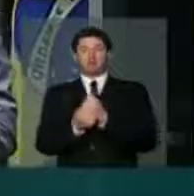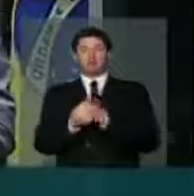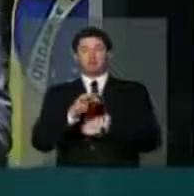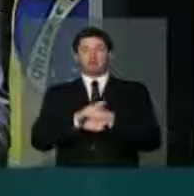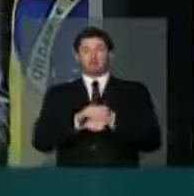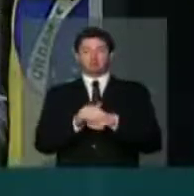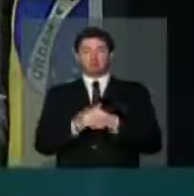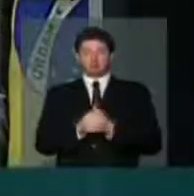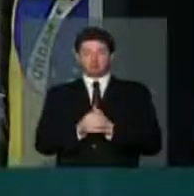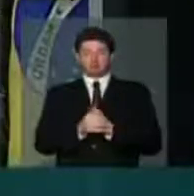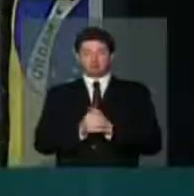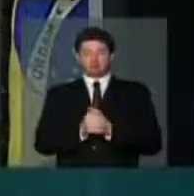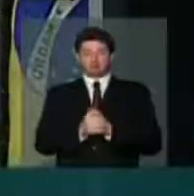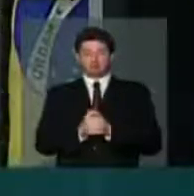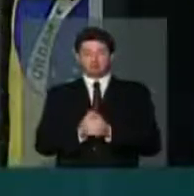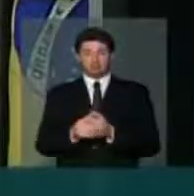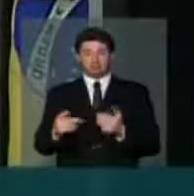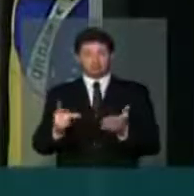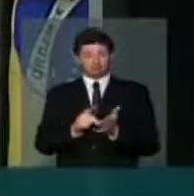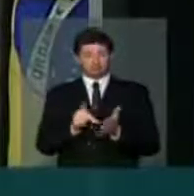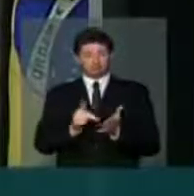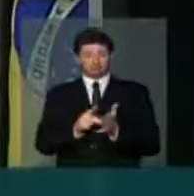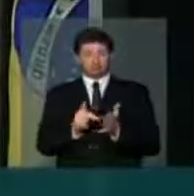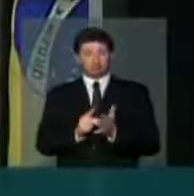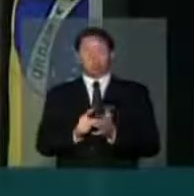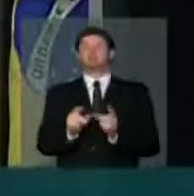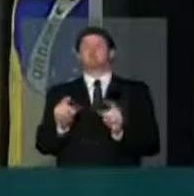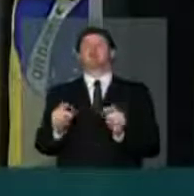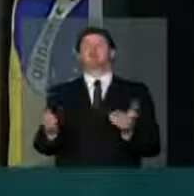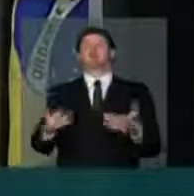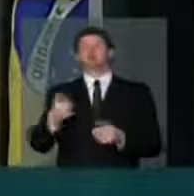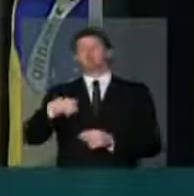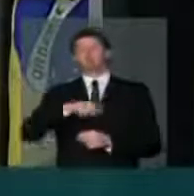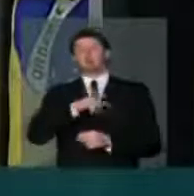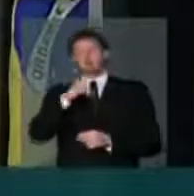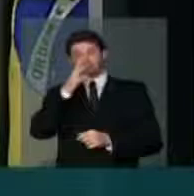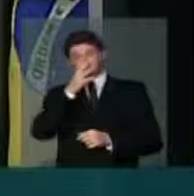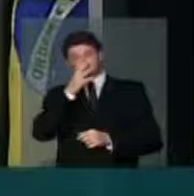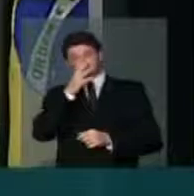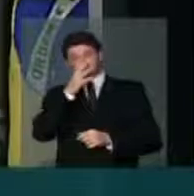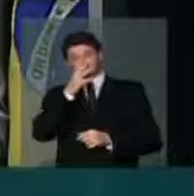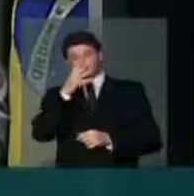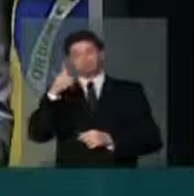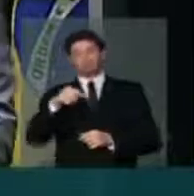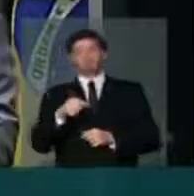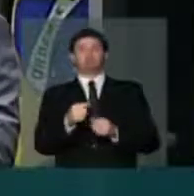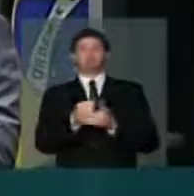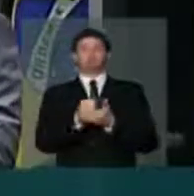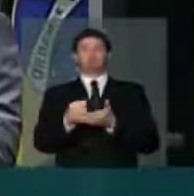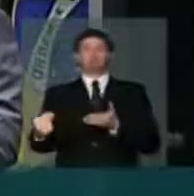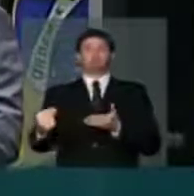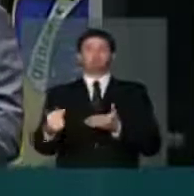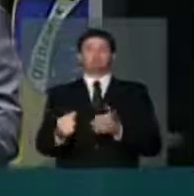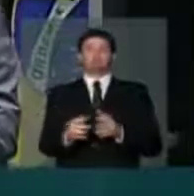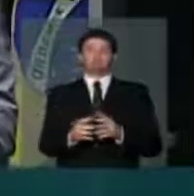auxílio-doença. O fato é que estamos assistindo a uma